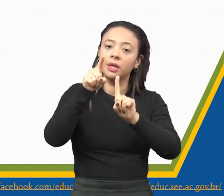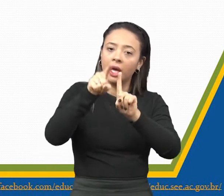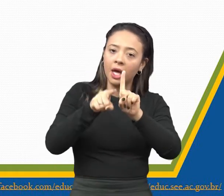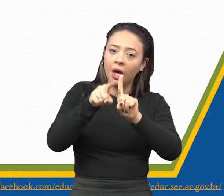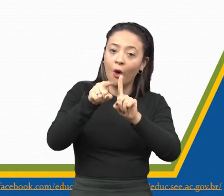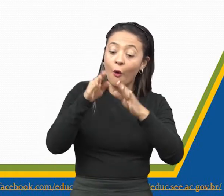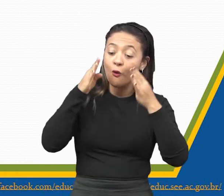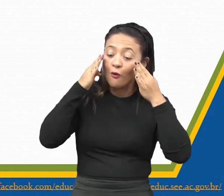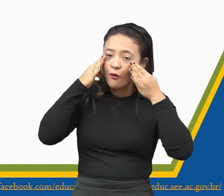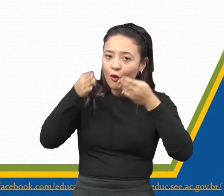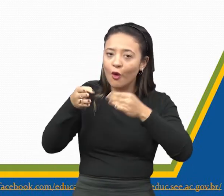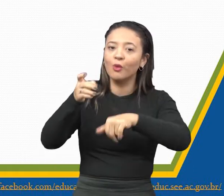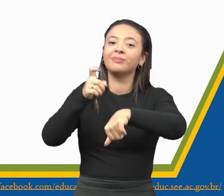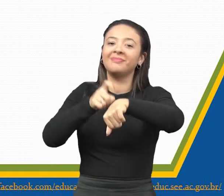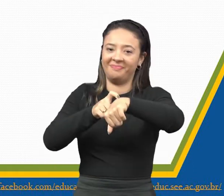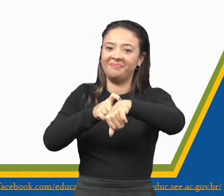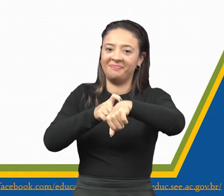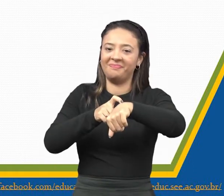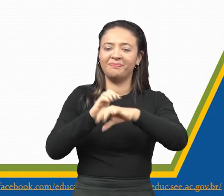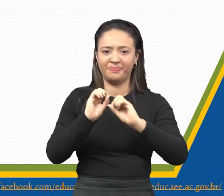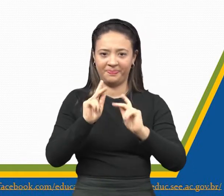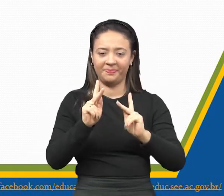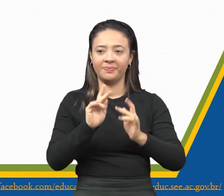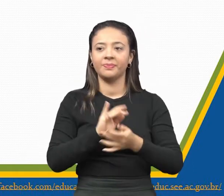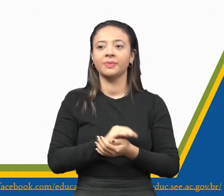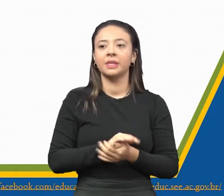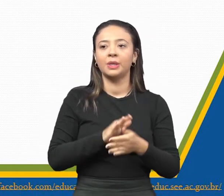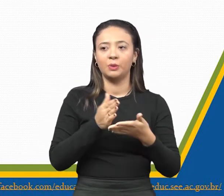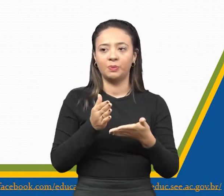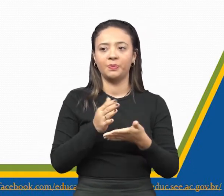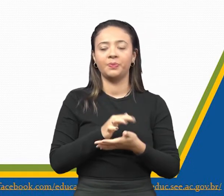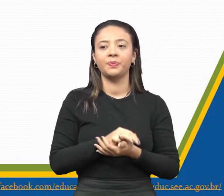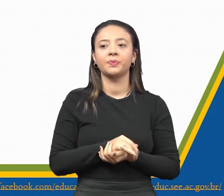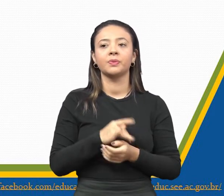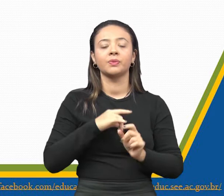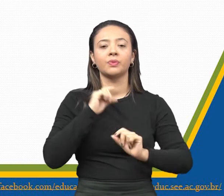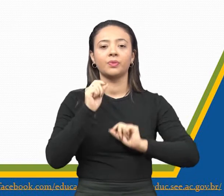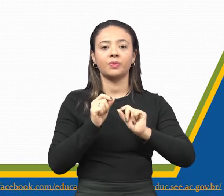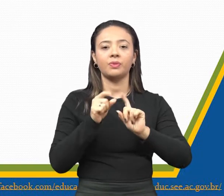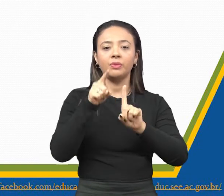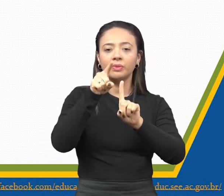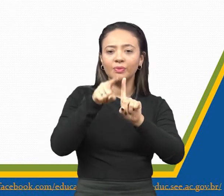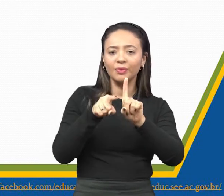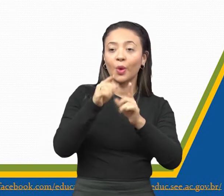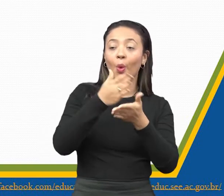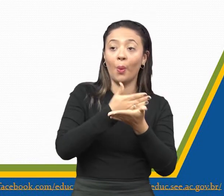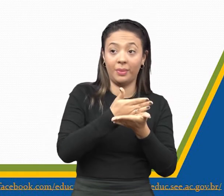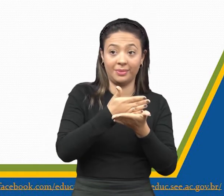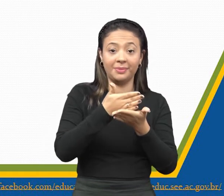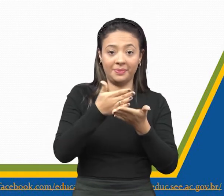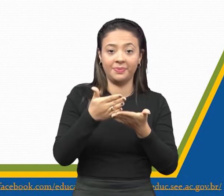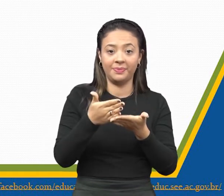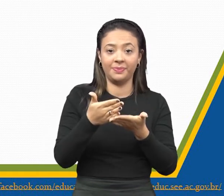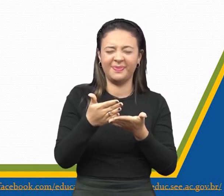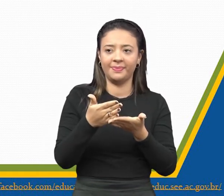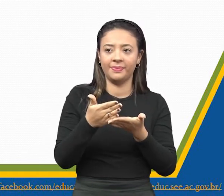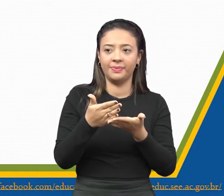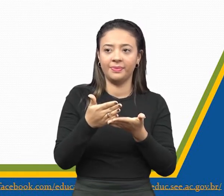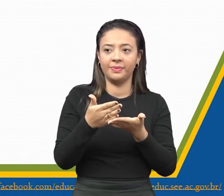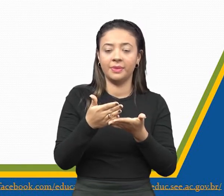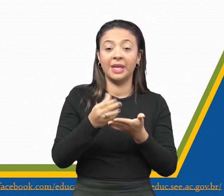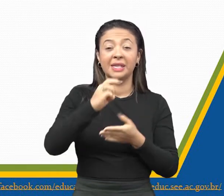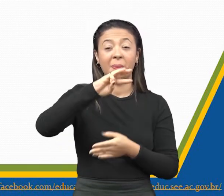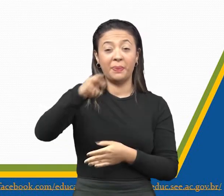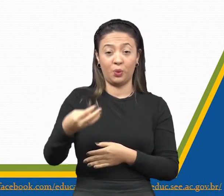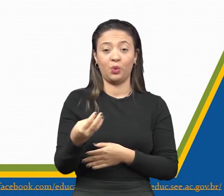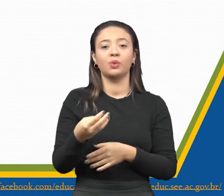em função do tempo, tá bom? Então, nós vamos ter aí uma temperatura inicial de